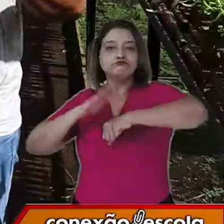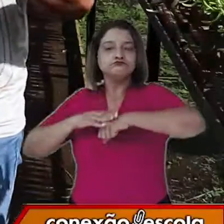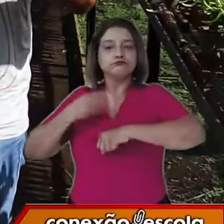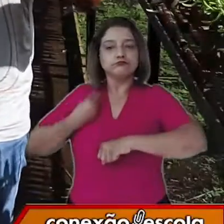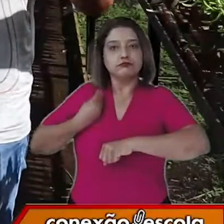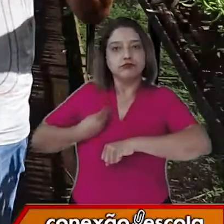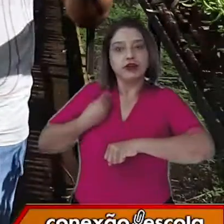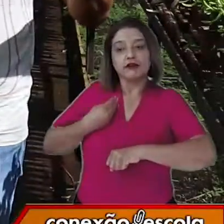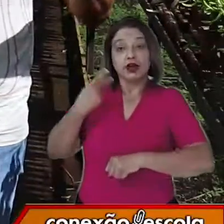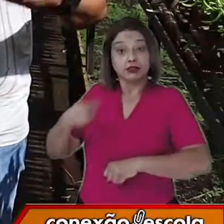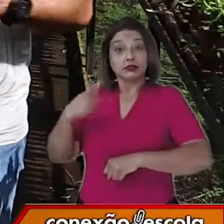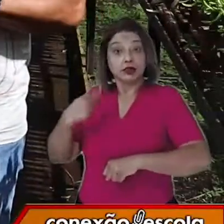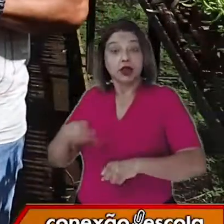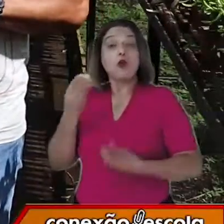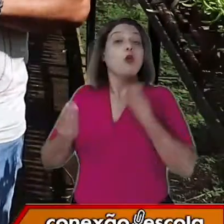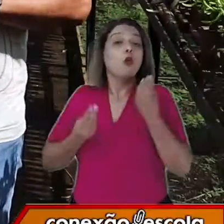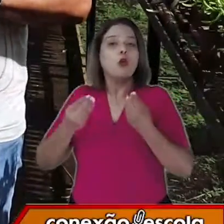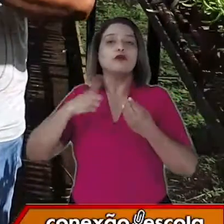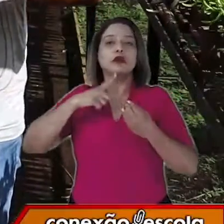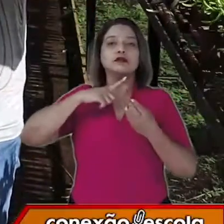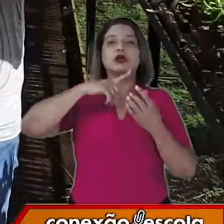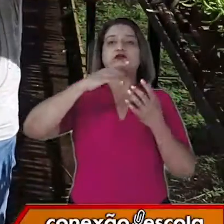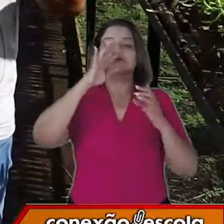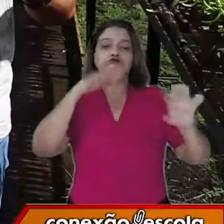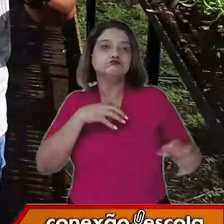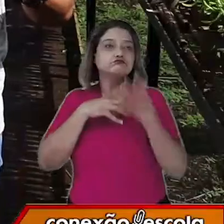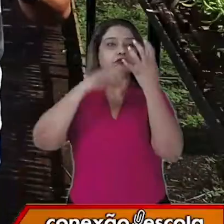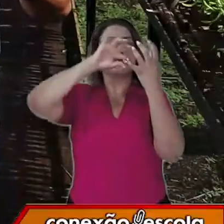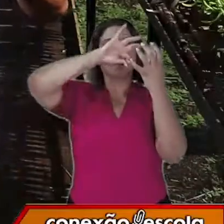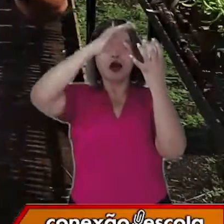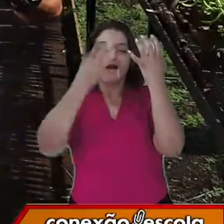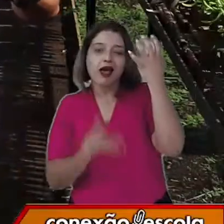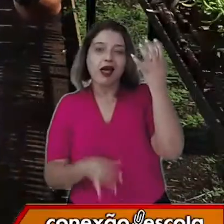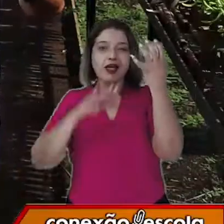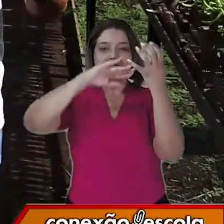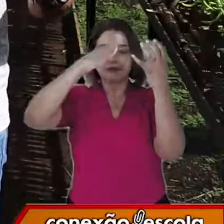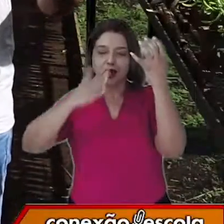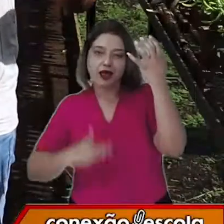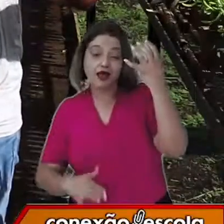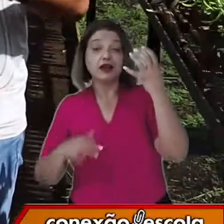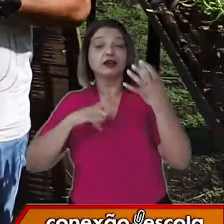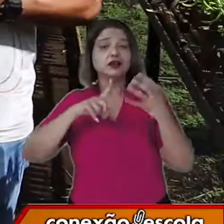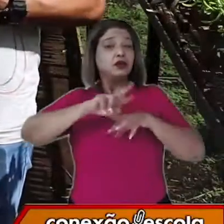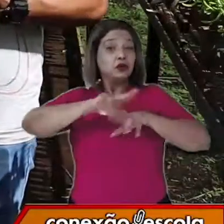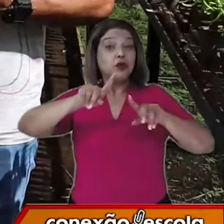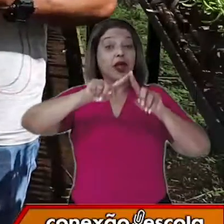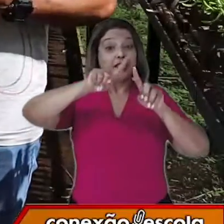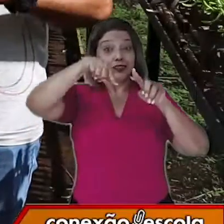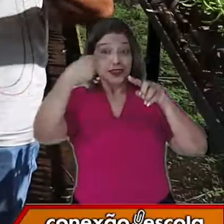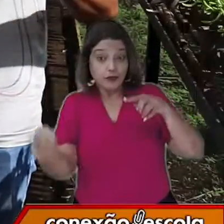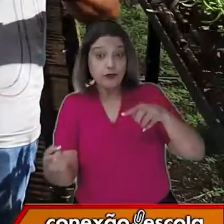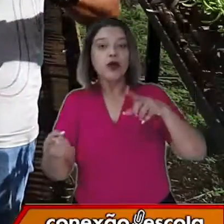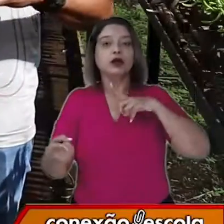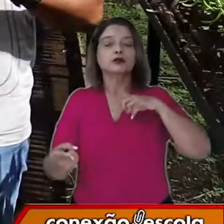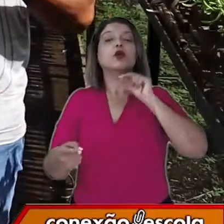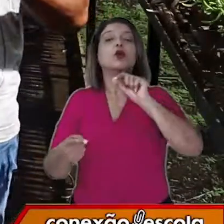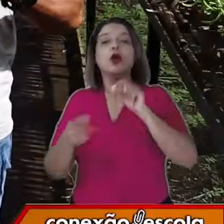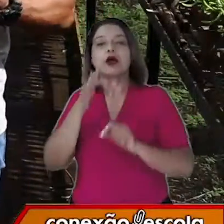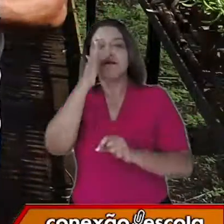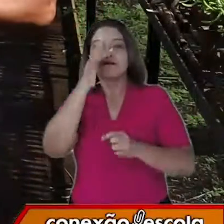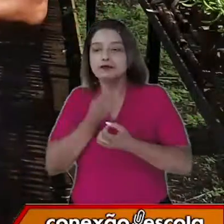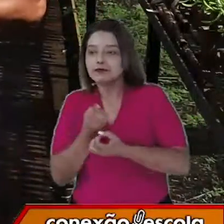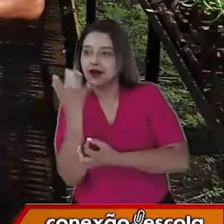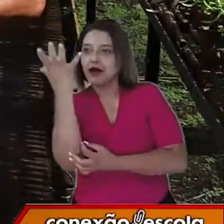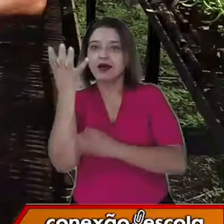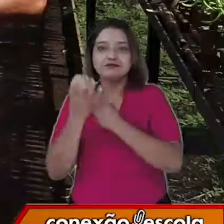é essa? Elas caem as folhas, mas, em compensação, nós vamos receber o quê? As flores. Então, é uma época em que grande